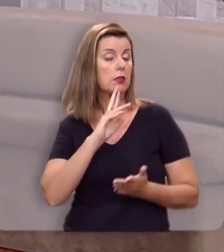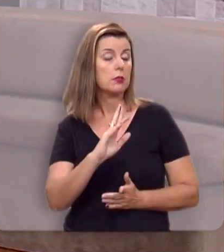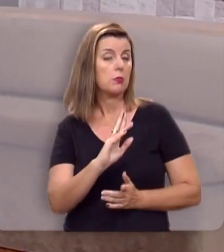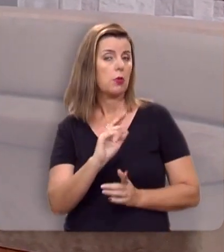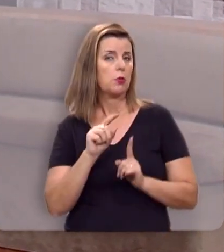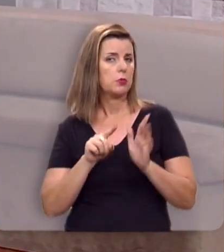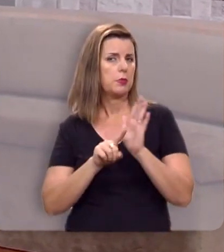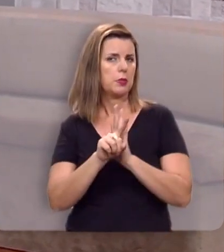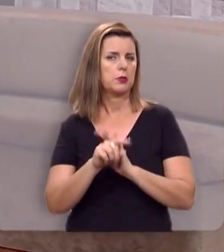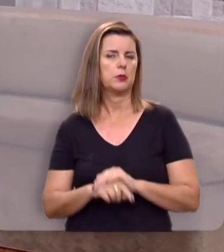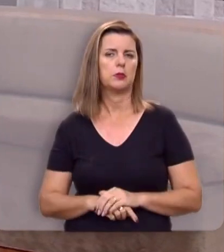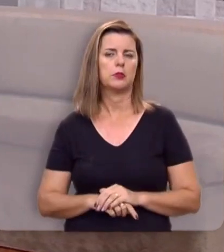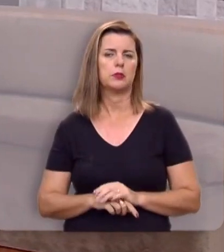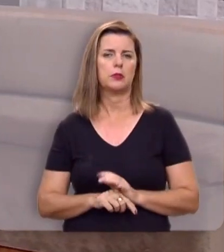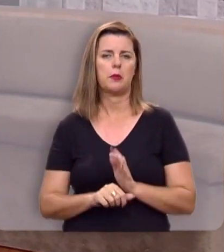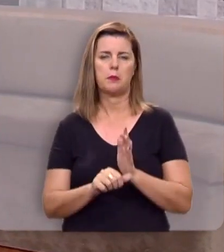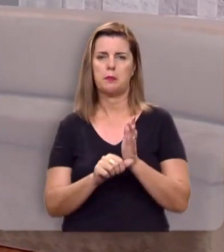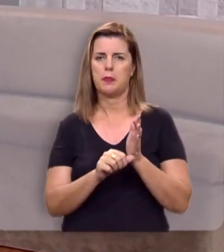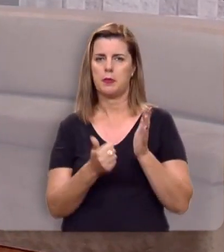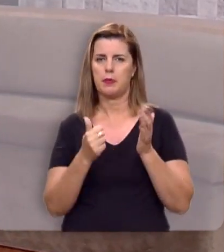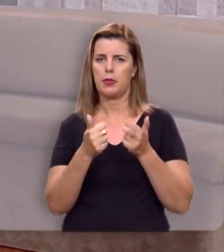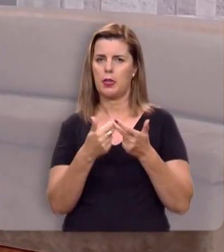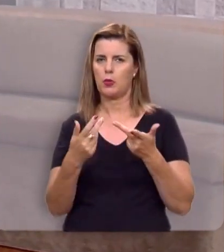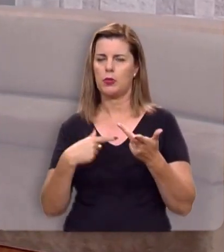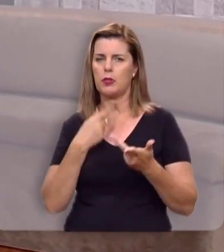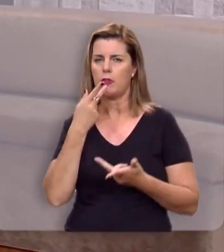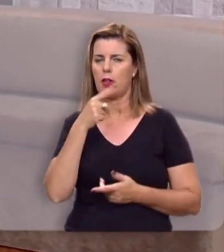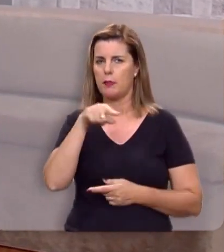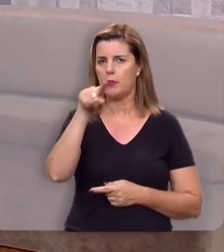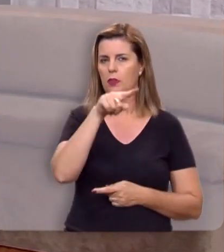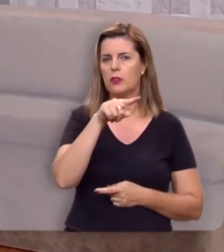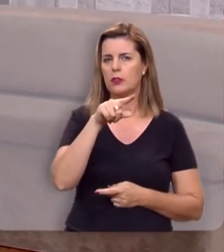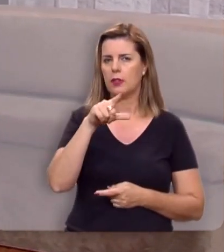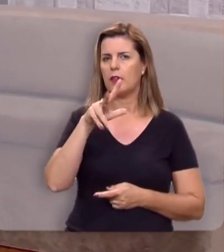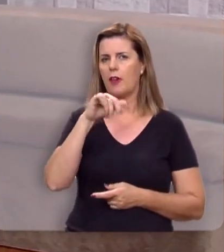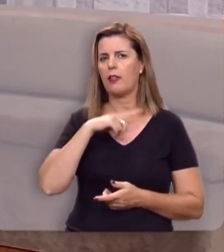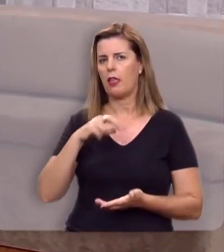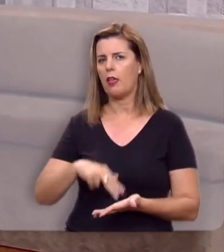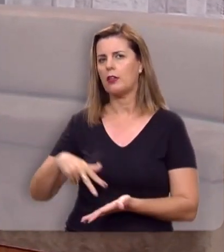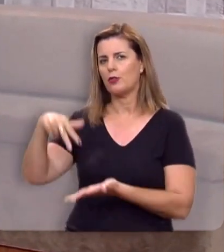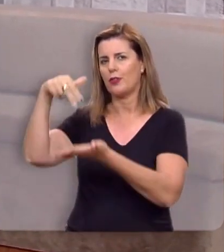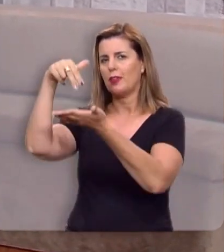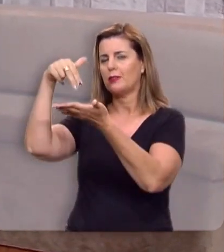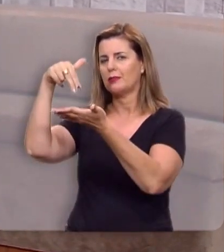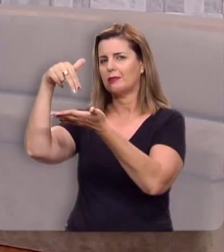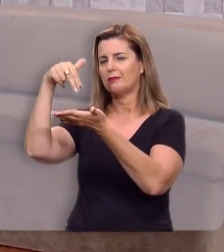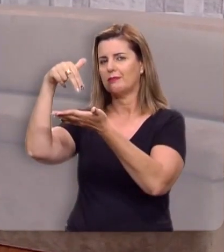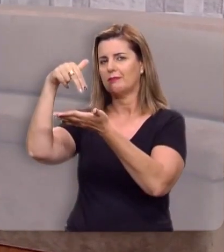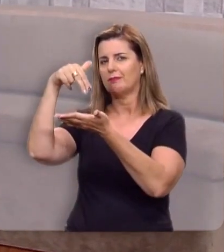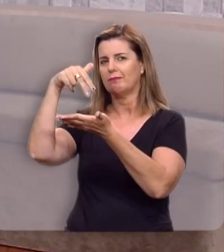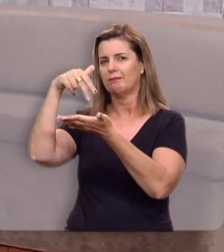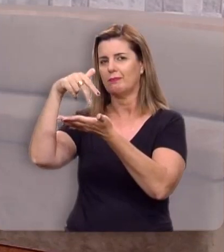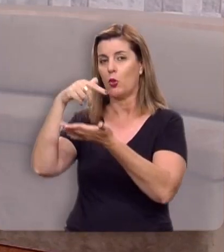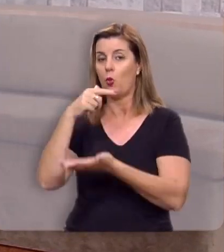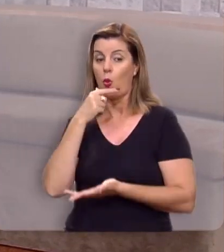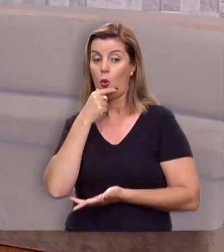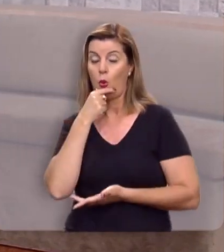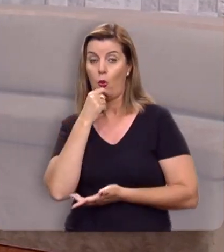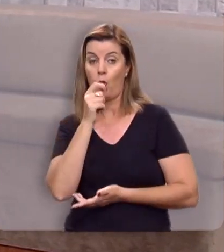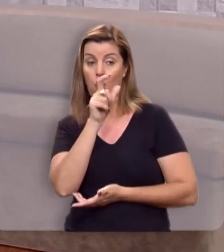pergunta. A primeira coisa que eu preciso dizer a você é que haverá ressurreição. O